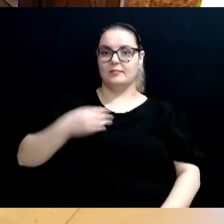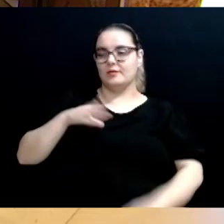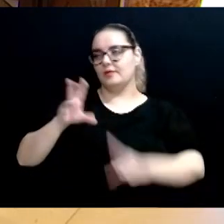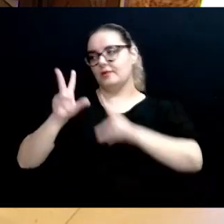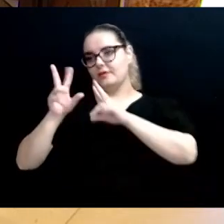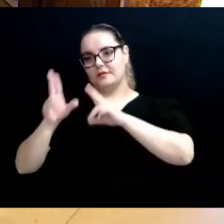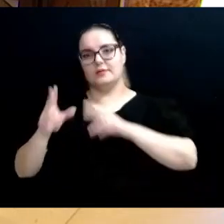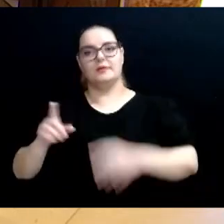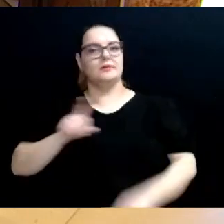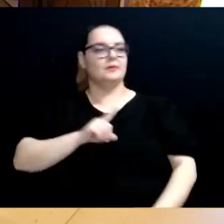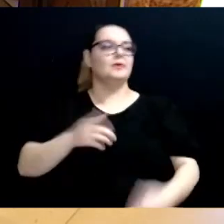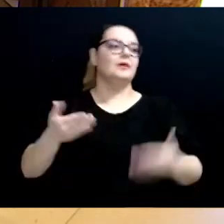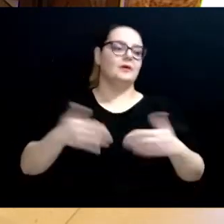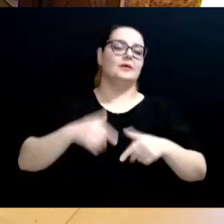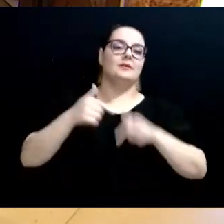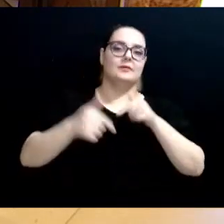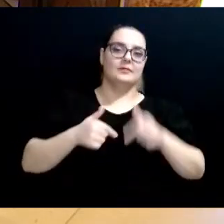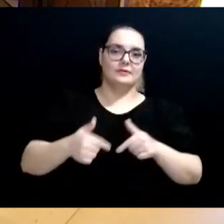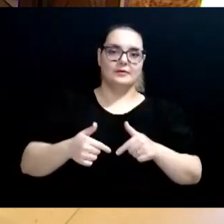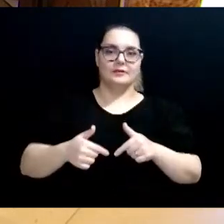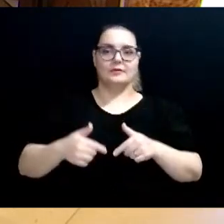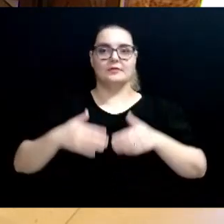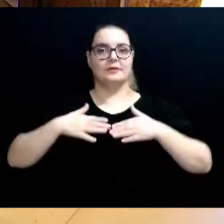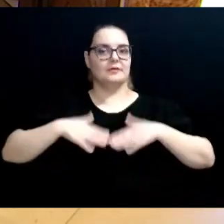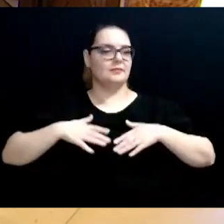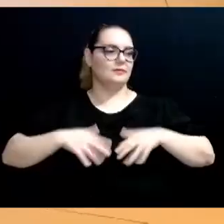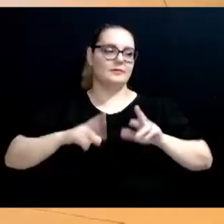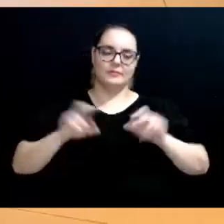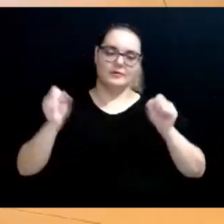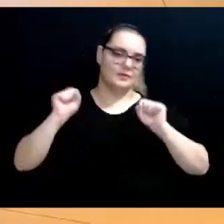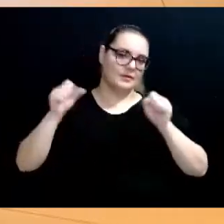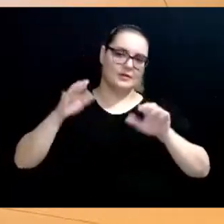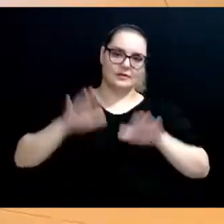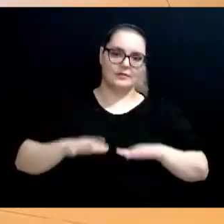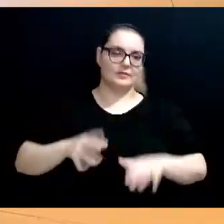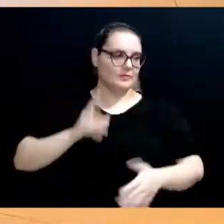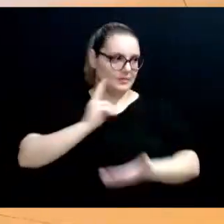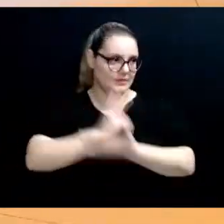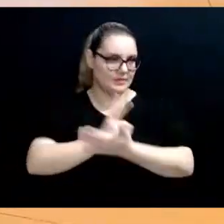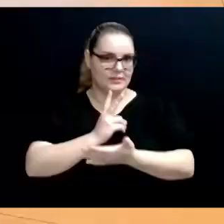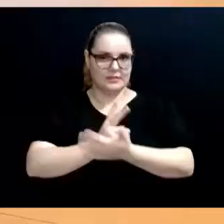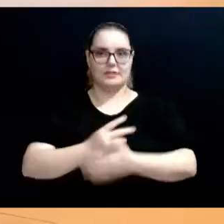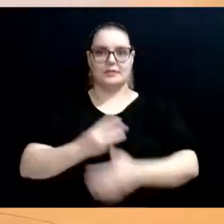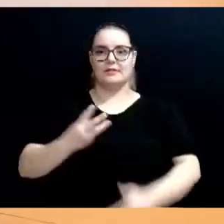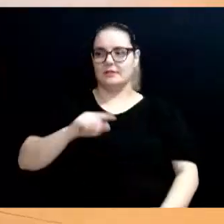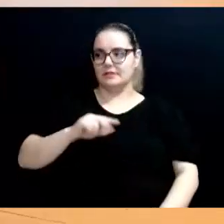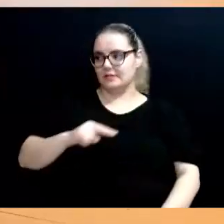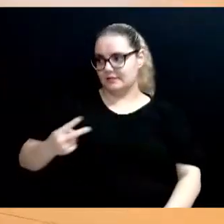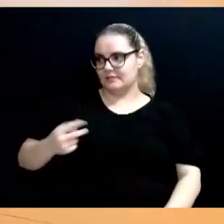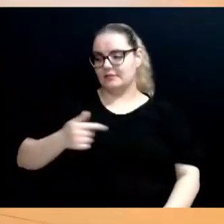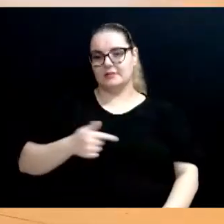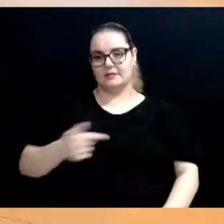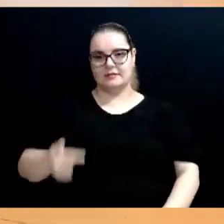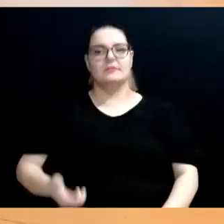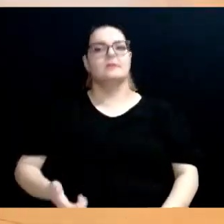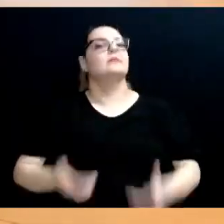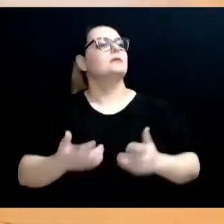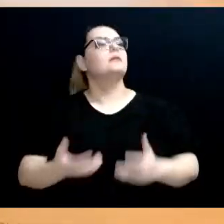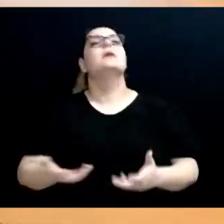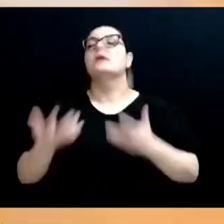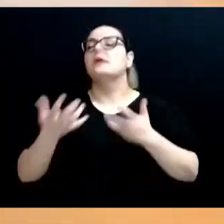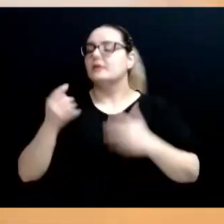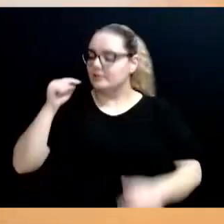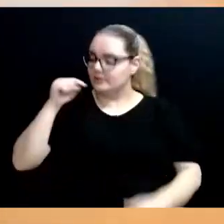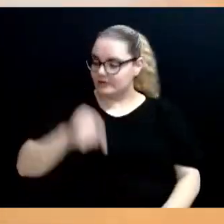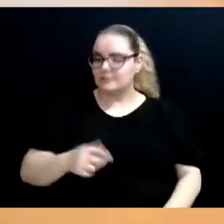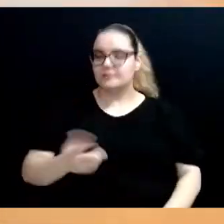eles falam assim, bom descanso. Eu falo, não, agora eu vou trabalhar. Eu descanso aqui, porque eu adoro ficar aqui. Você vem sempre? Venho 3 vezes por semana.